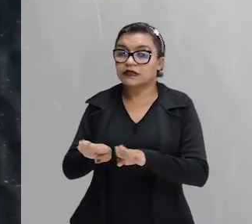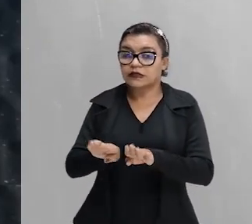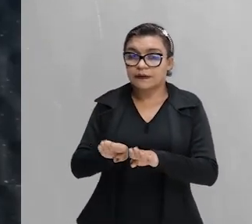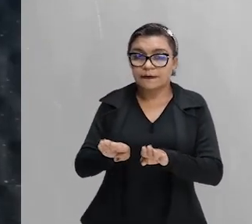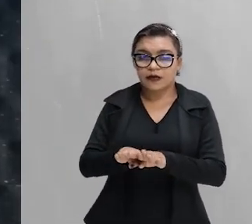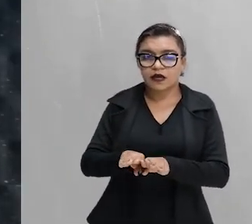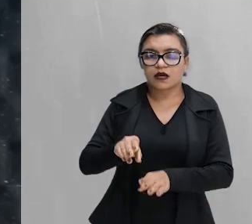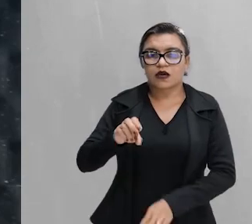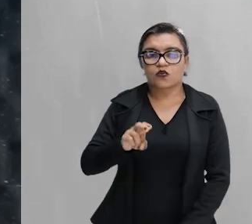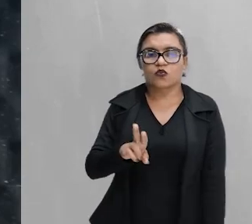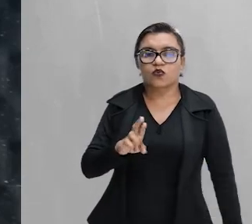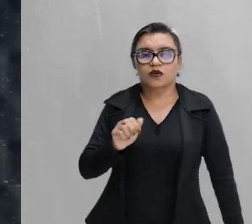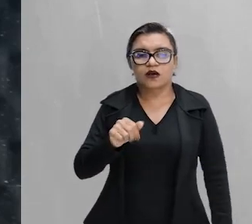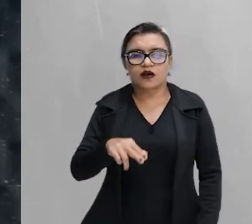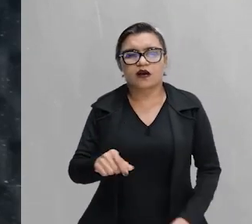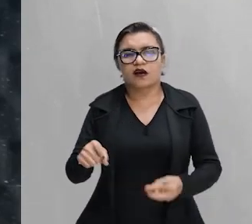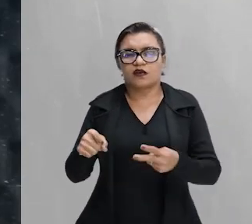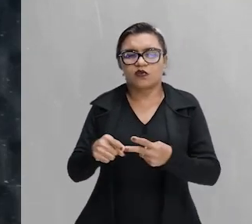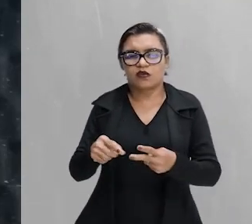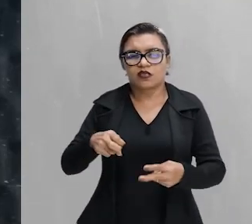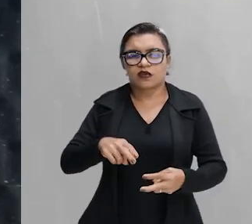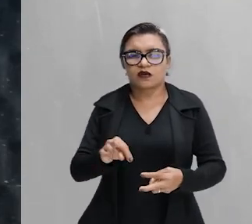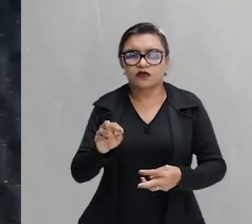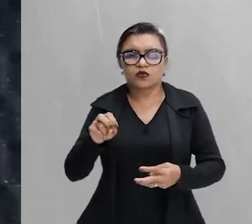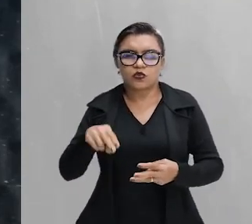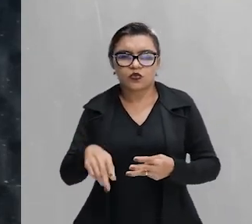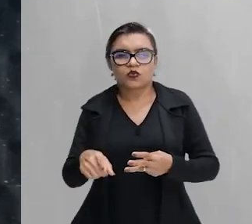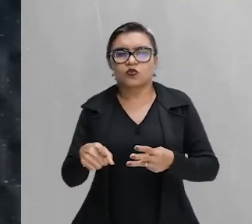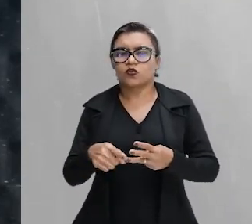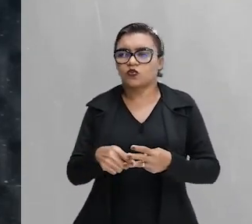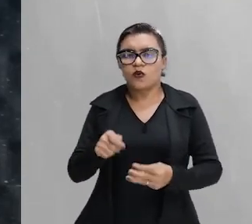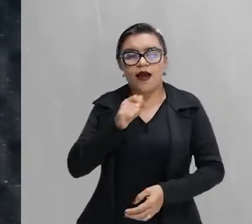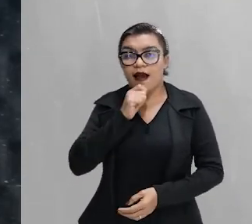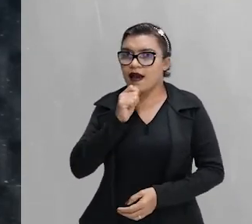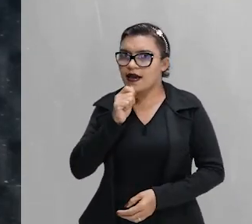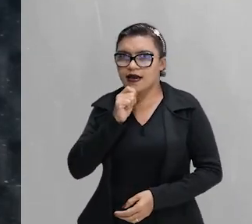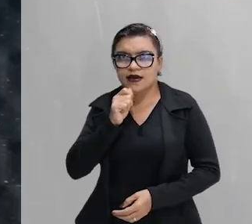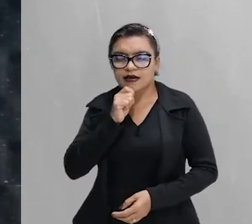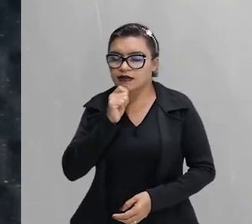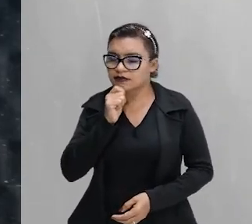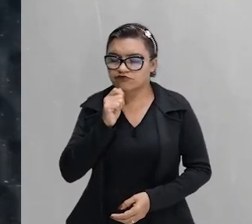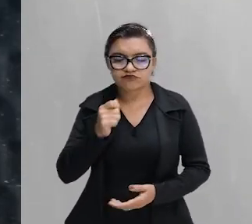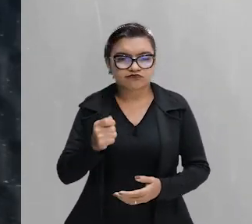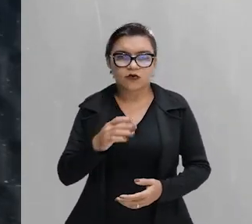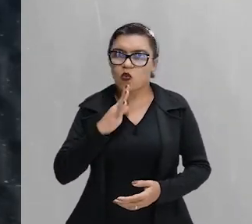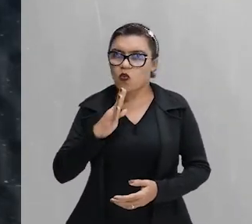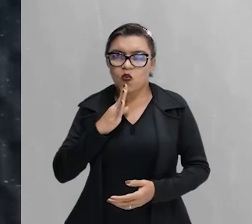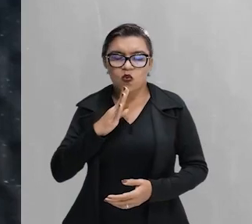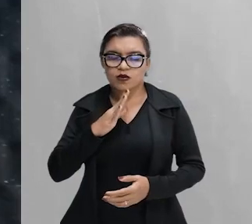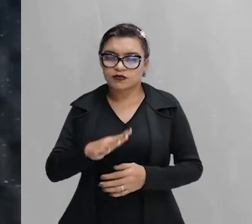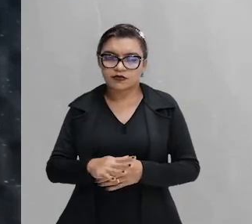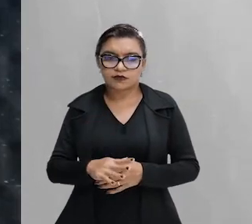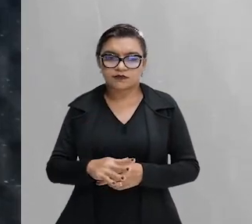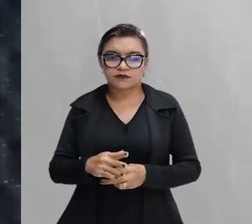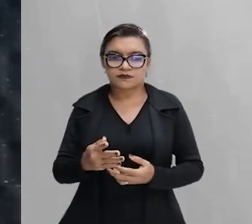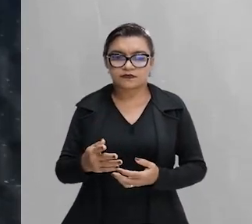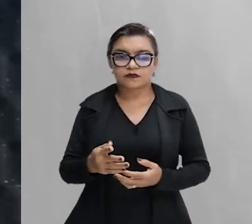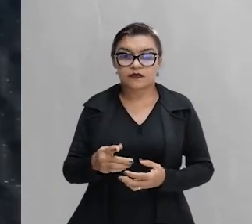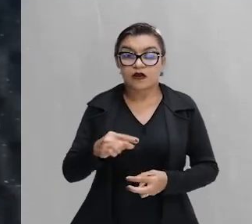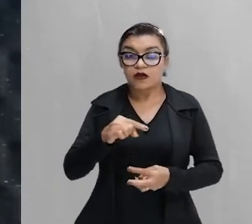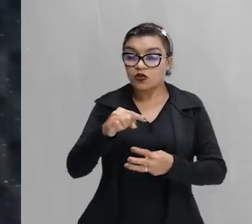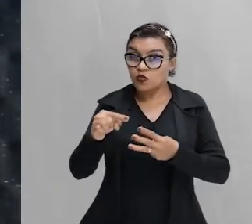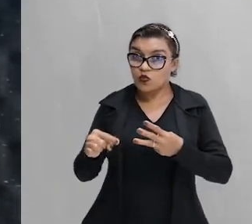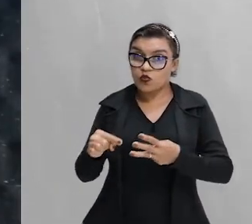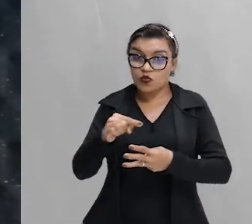rebaixado para o planeta não, eles não eram conhecidos até então. Okay? Então, esses 3 planetas, né, ou esses 2 planetas